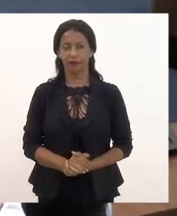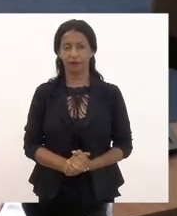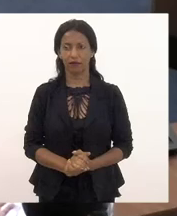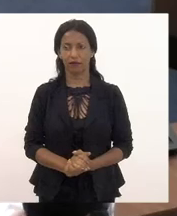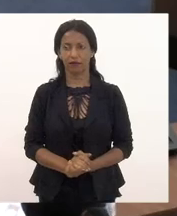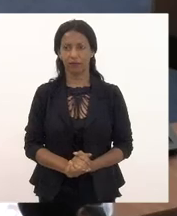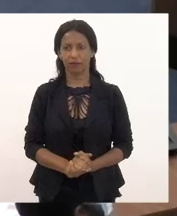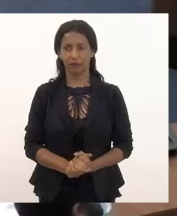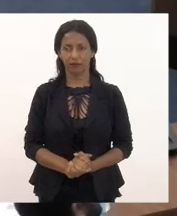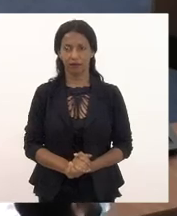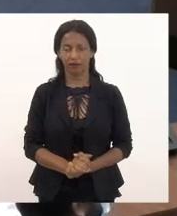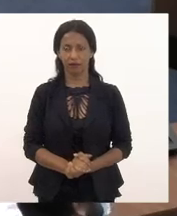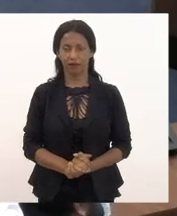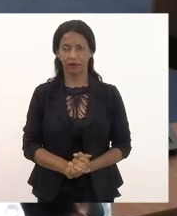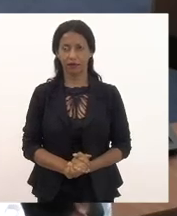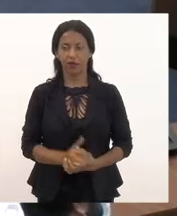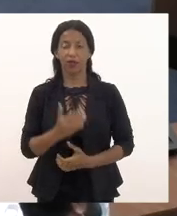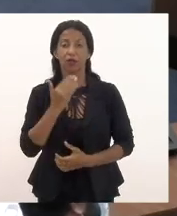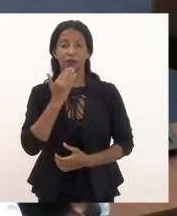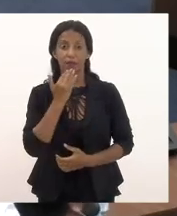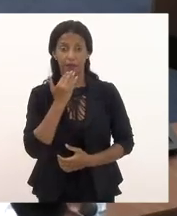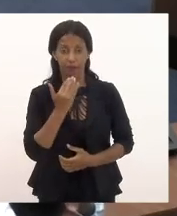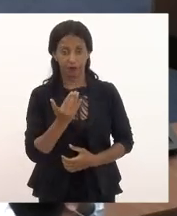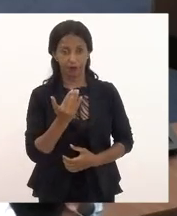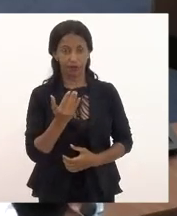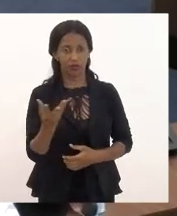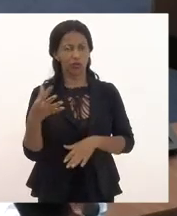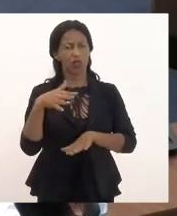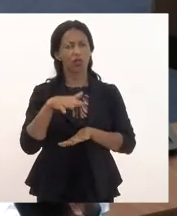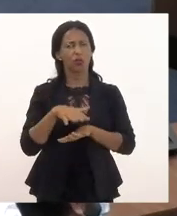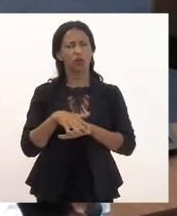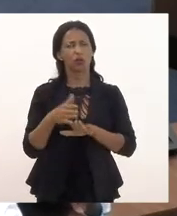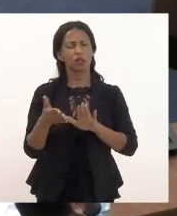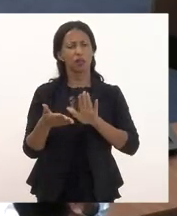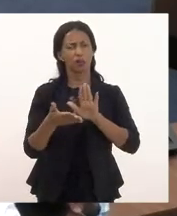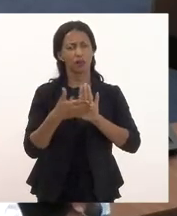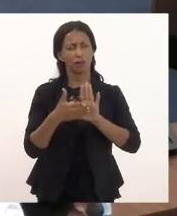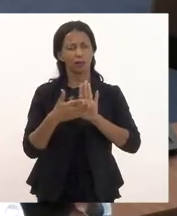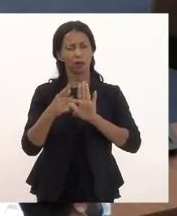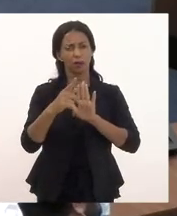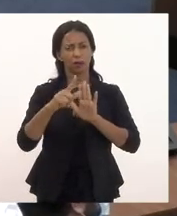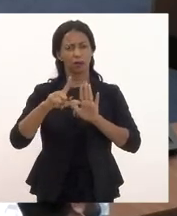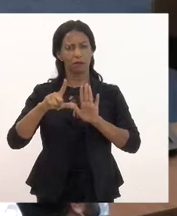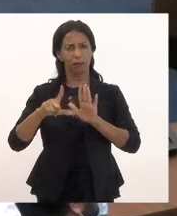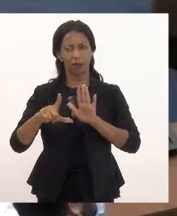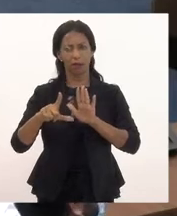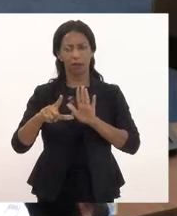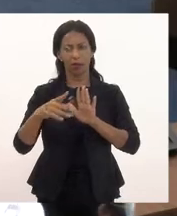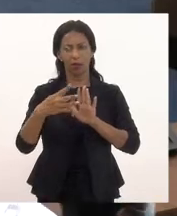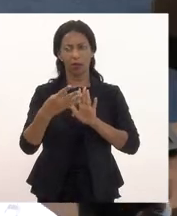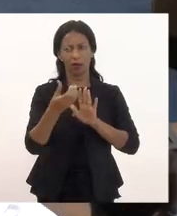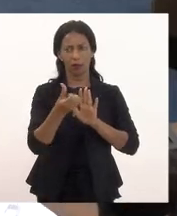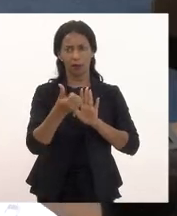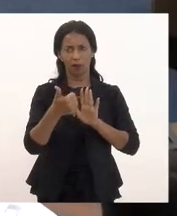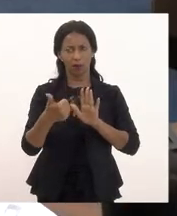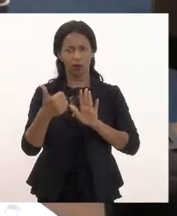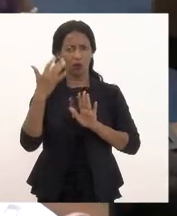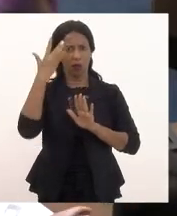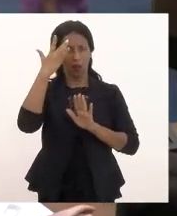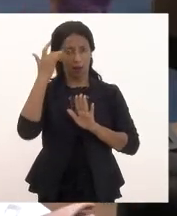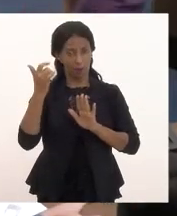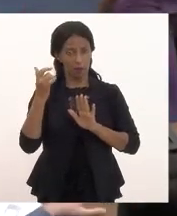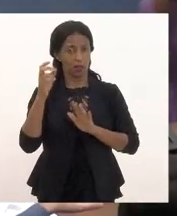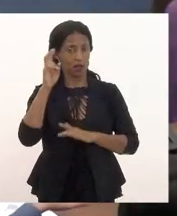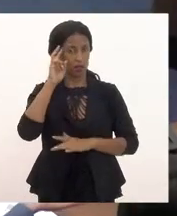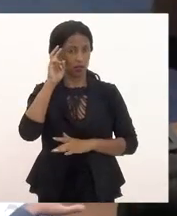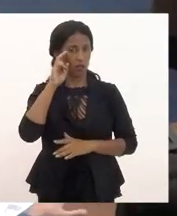Pois não, deputado. Gostaria de impedir a inclusão na pauta do PL 461 de 2019. Amanhã,